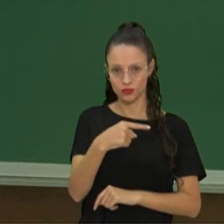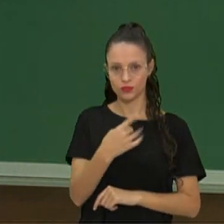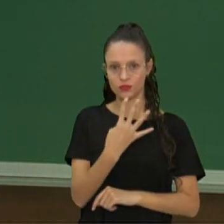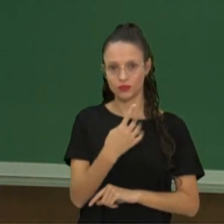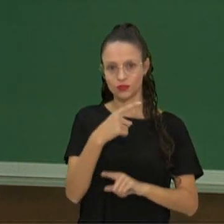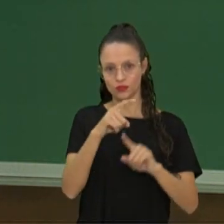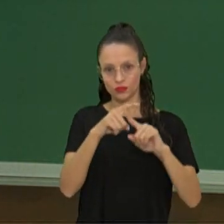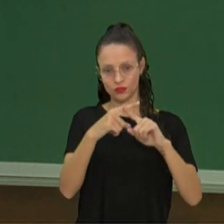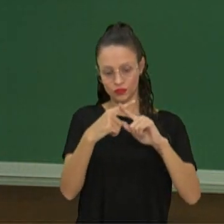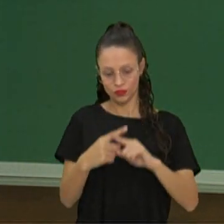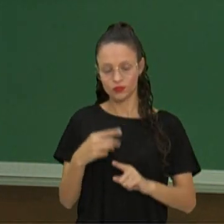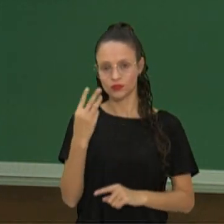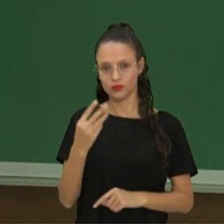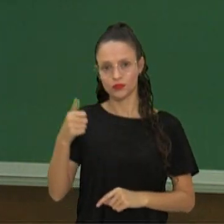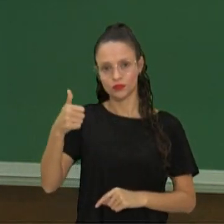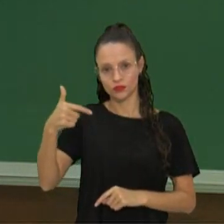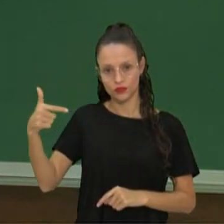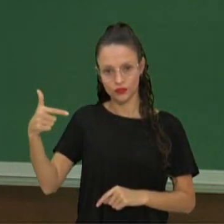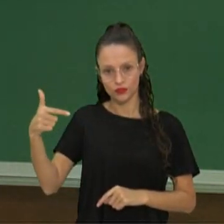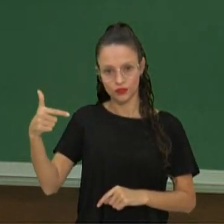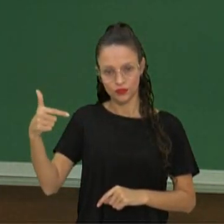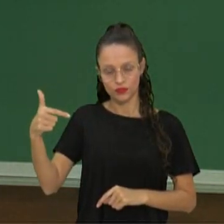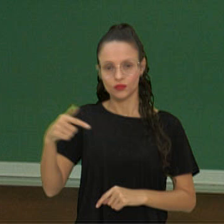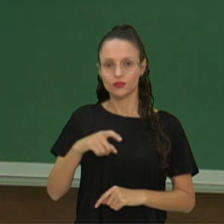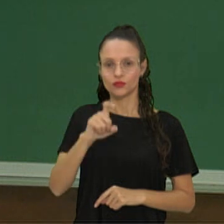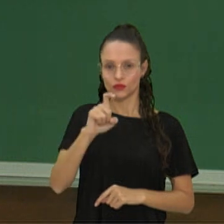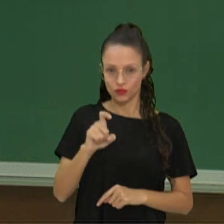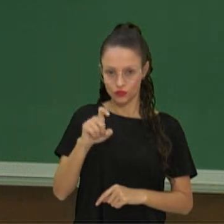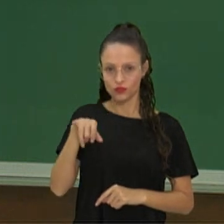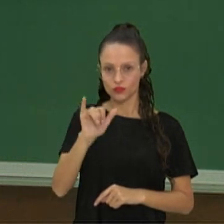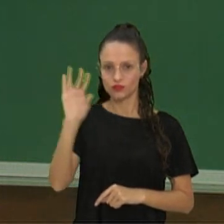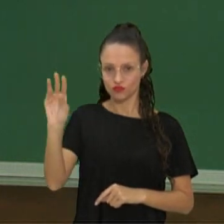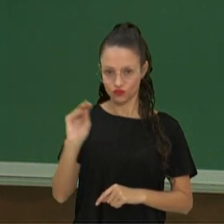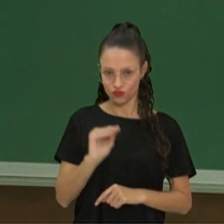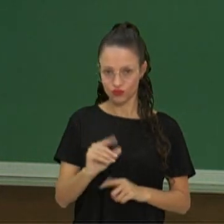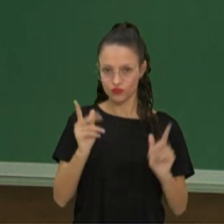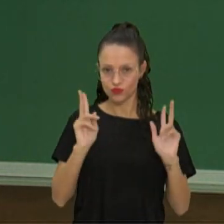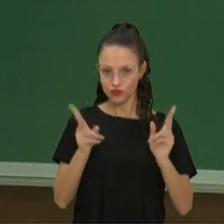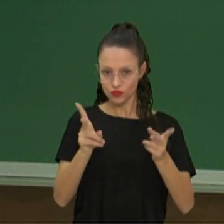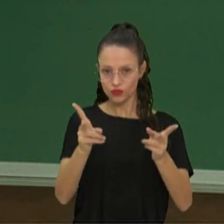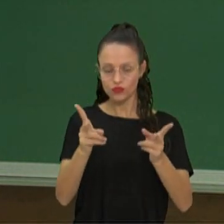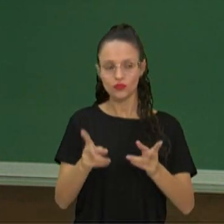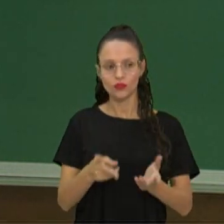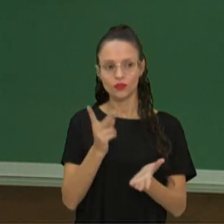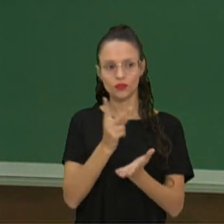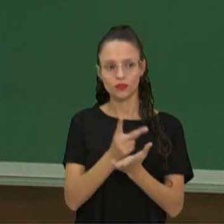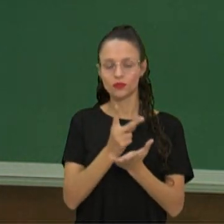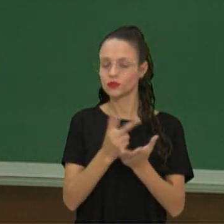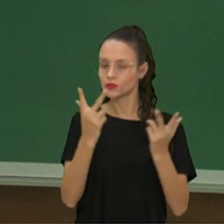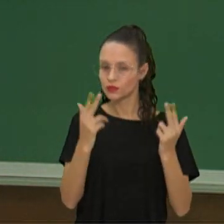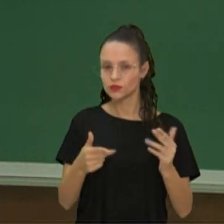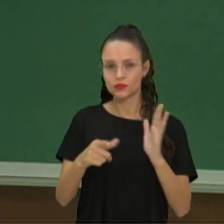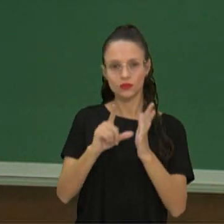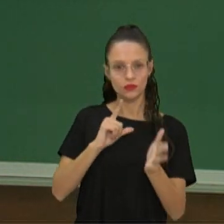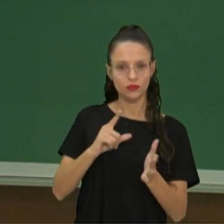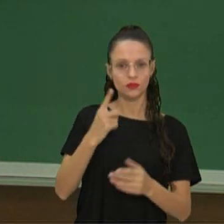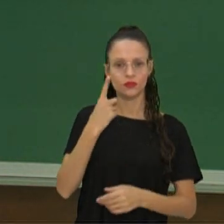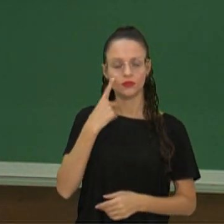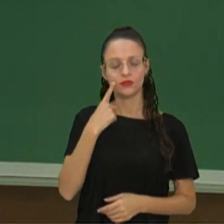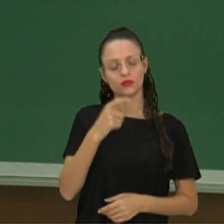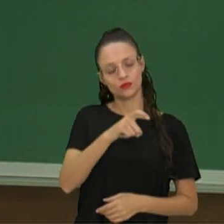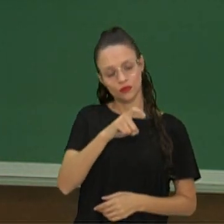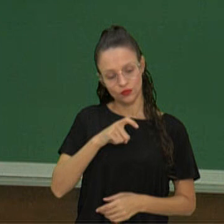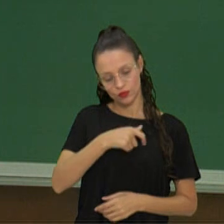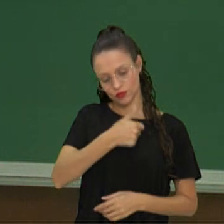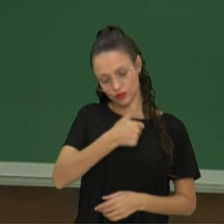vezes 3 é 12, repete o x, repete o y. Na mesma ordem que eu fiz o termo anterior, tá? X primeiro